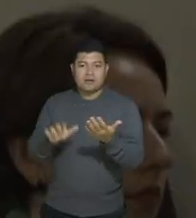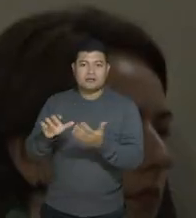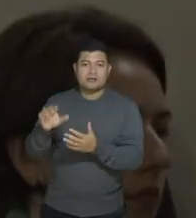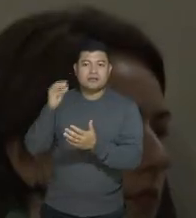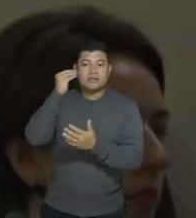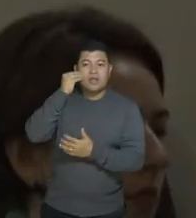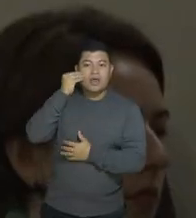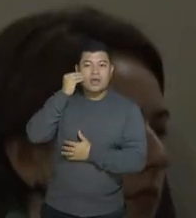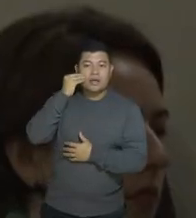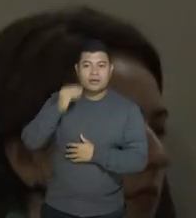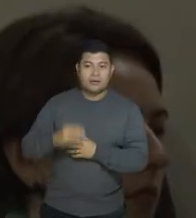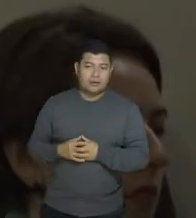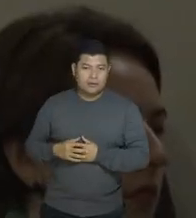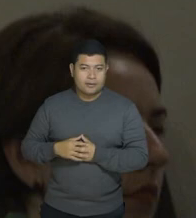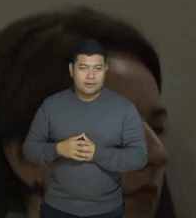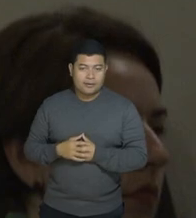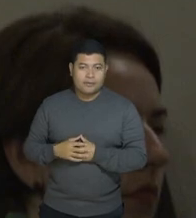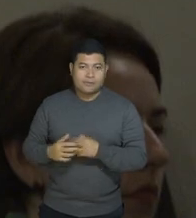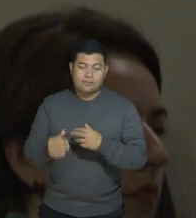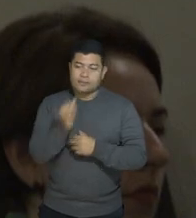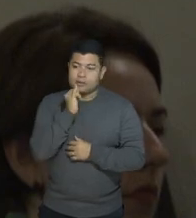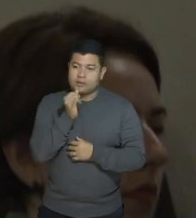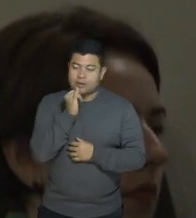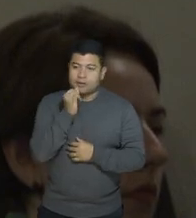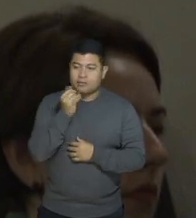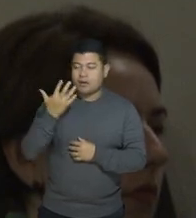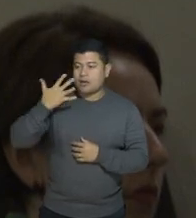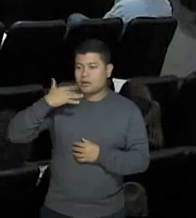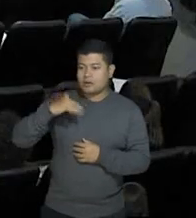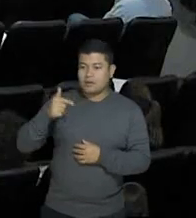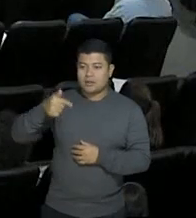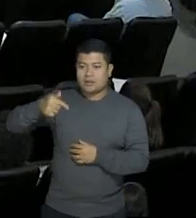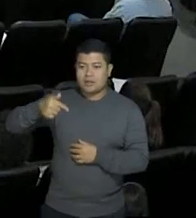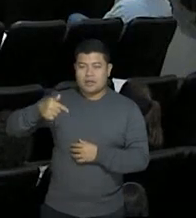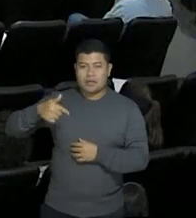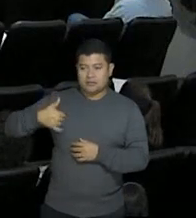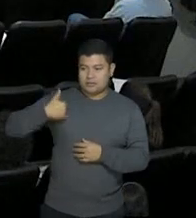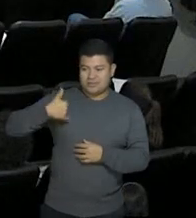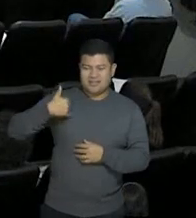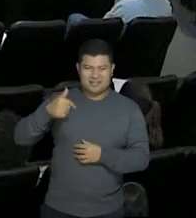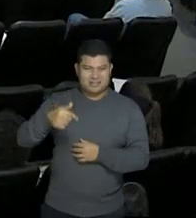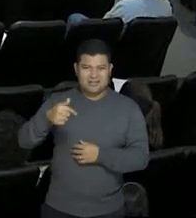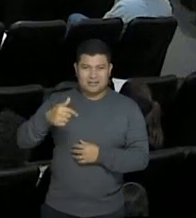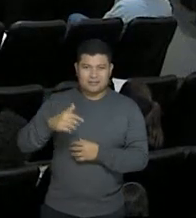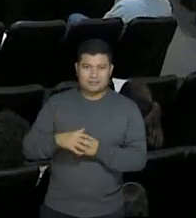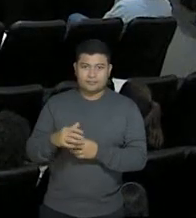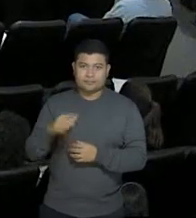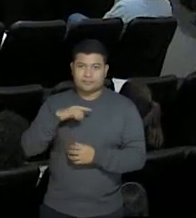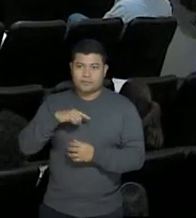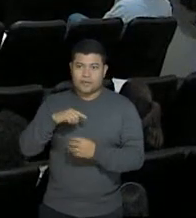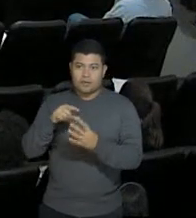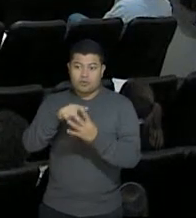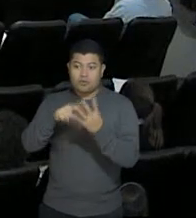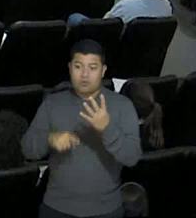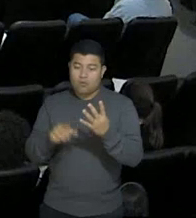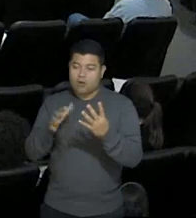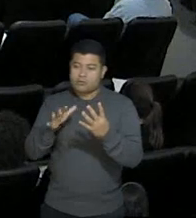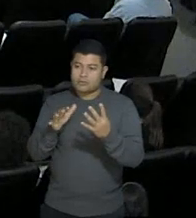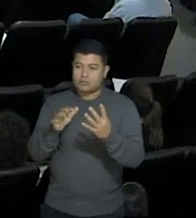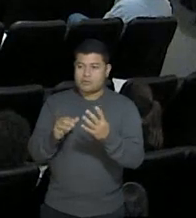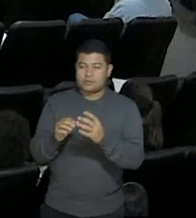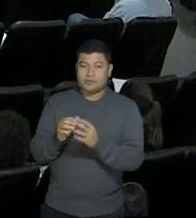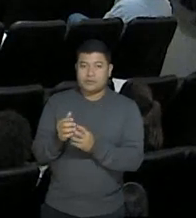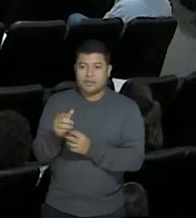por exemplo, uma criança com 7 anos, numa bateria de 8, 10 testes, tem lá talvez uns 4 que não vai entrar, porque ela não tem